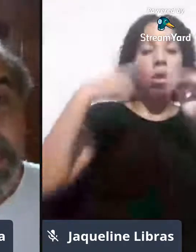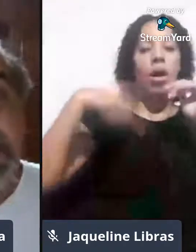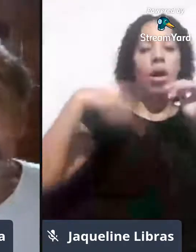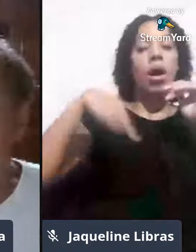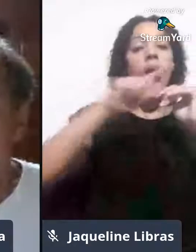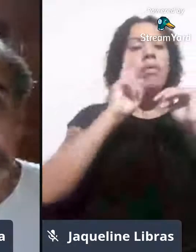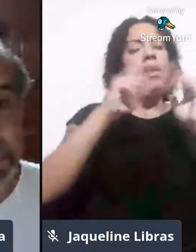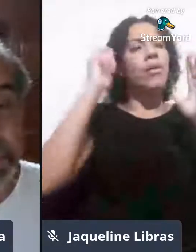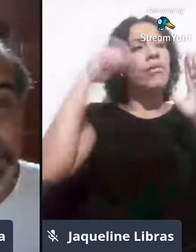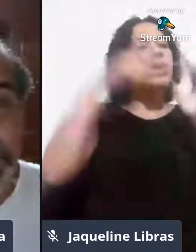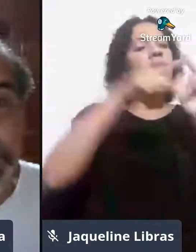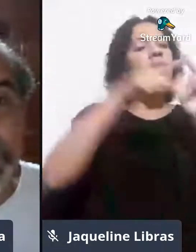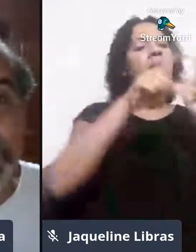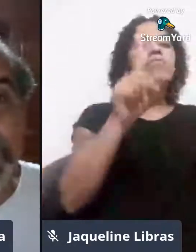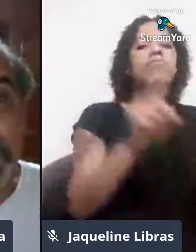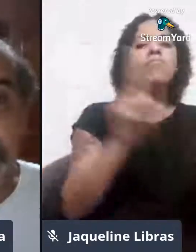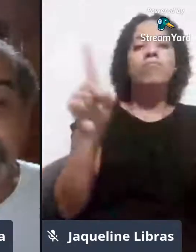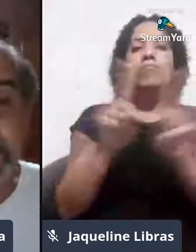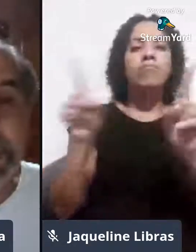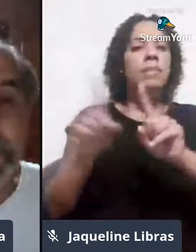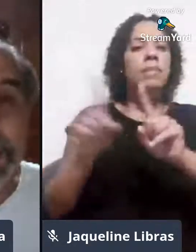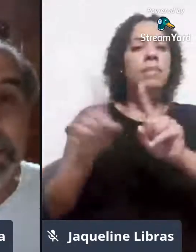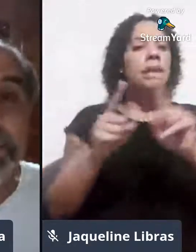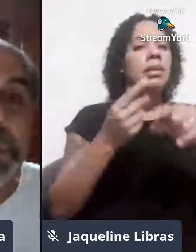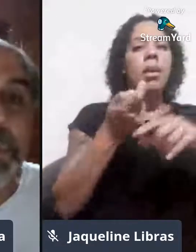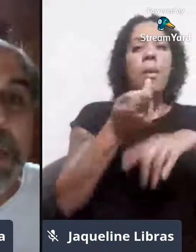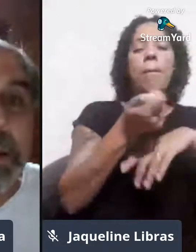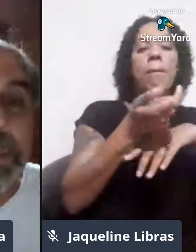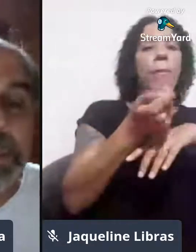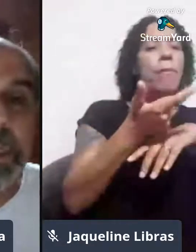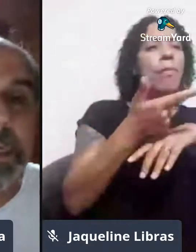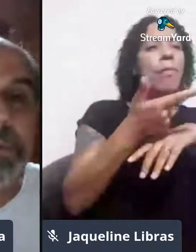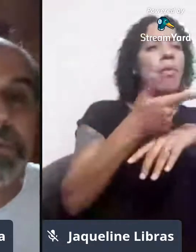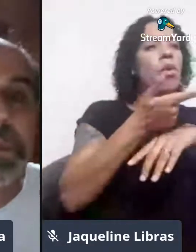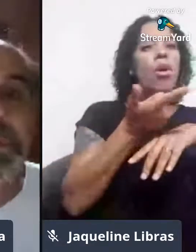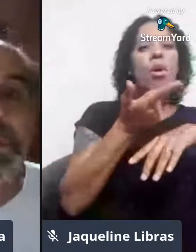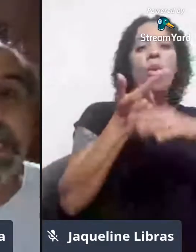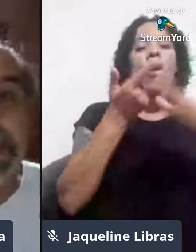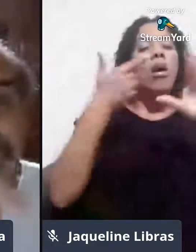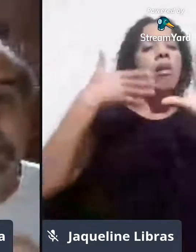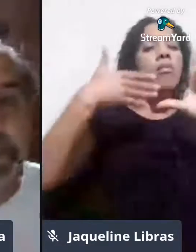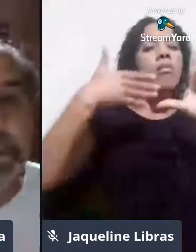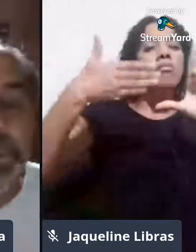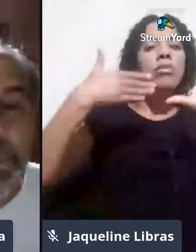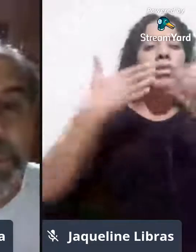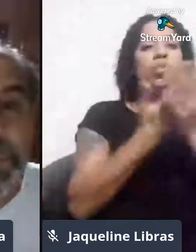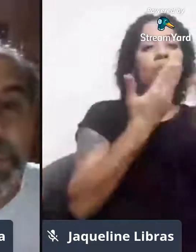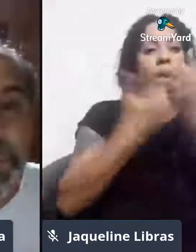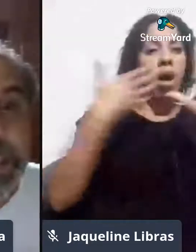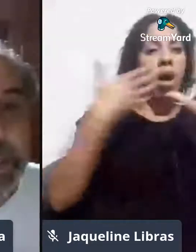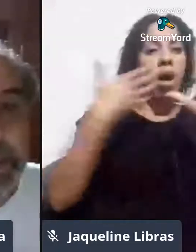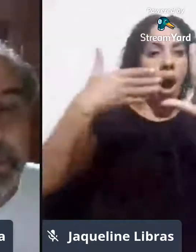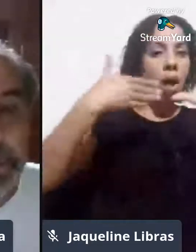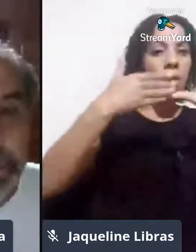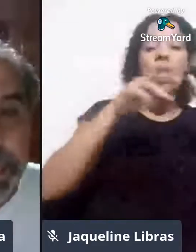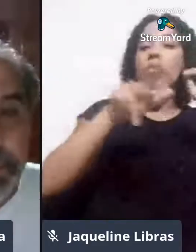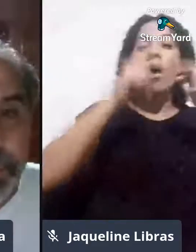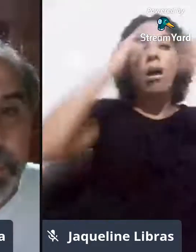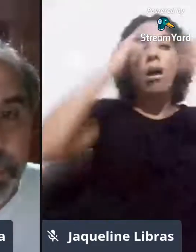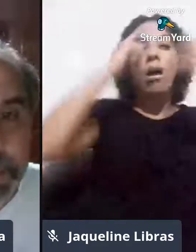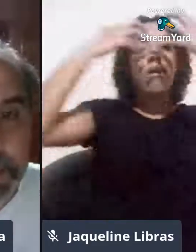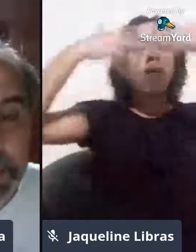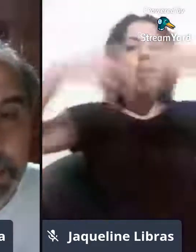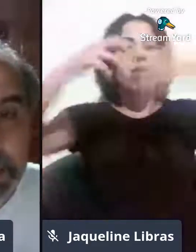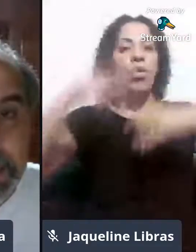pequeno e muito pouco, às vezes, eram videoaulas e não vídeos para reflexão, como o Alessandro já